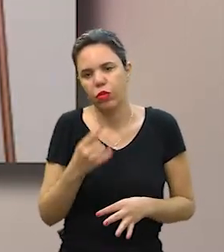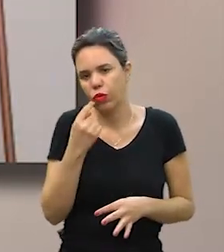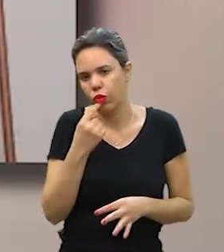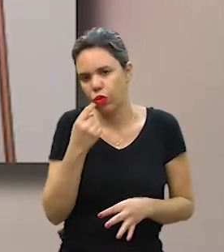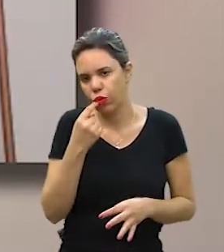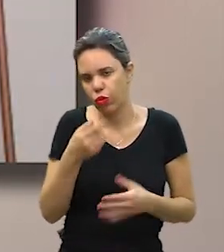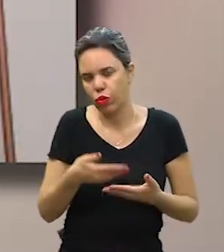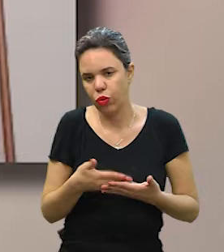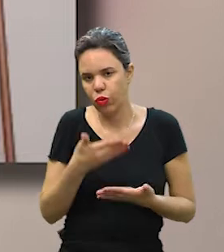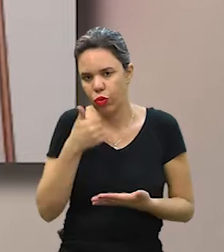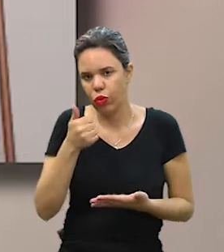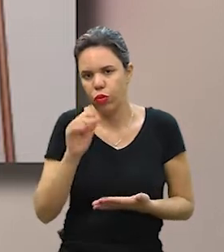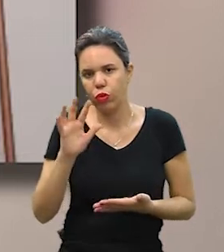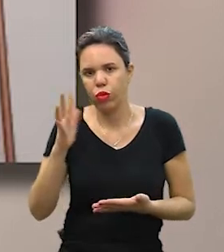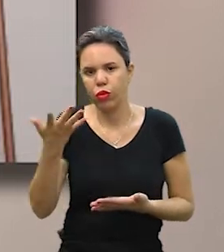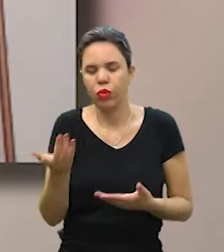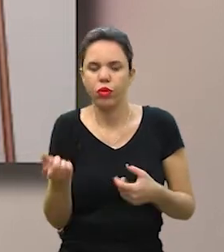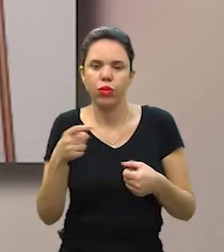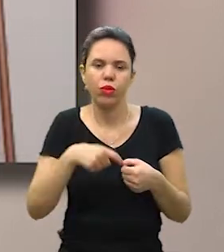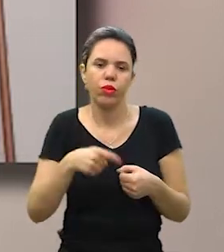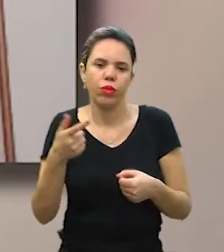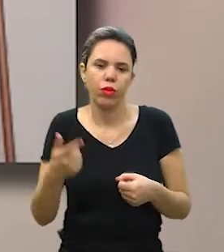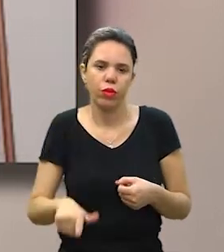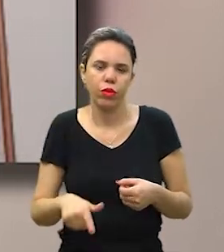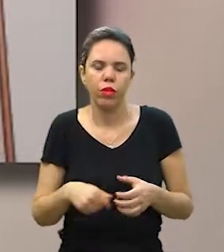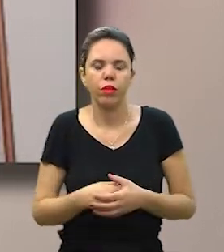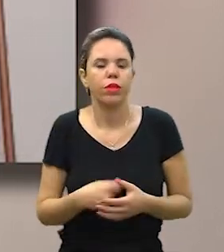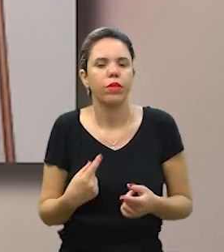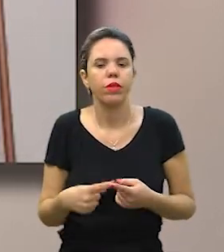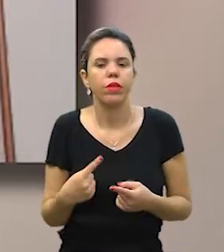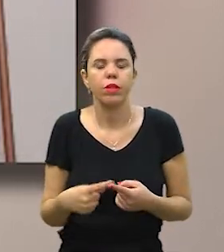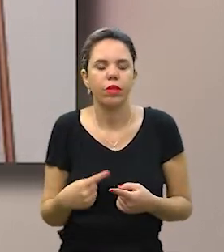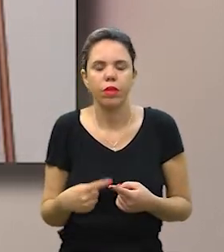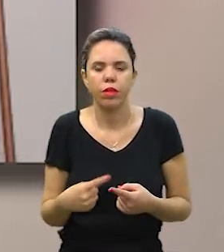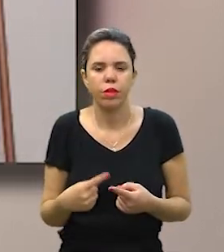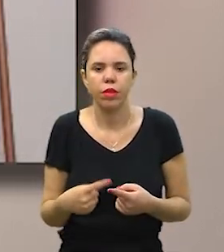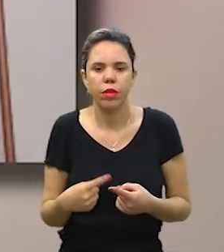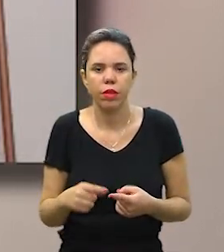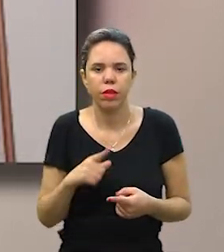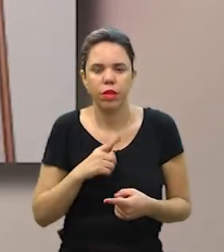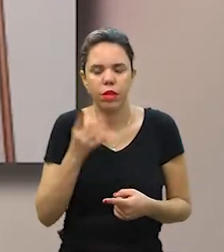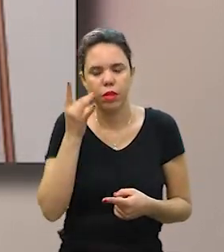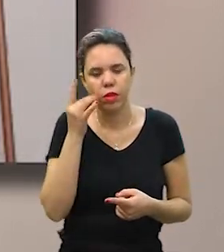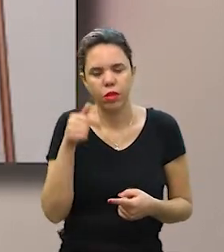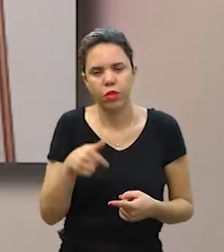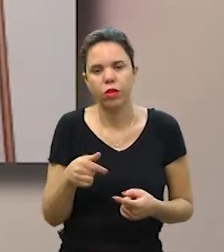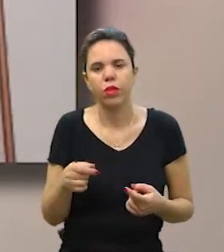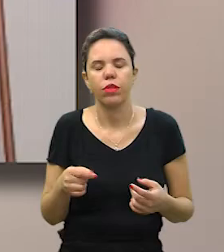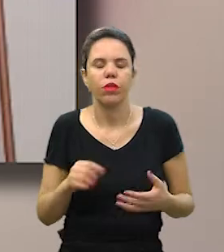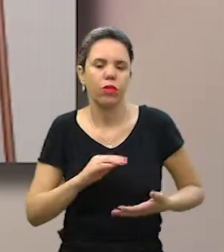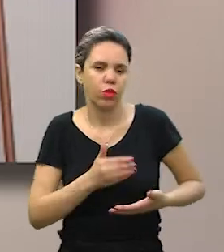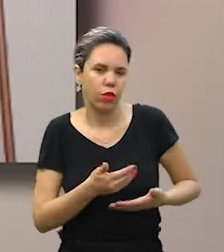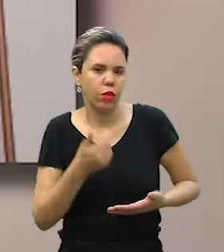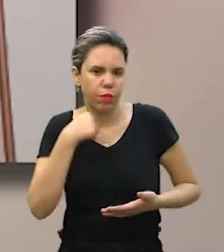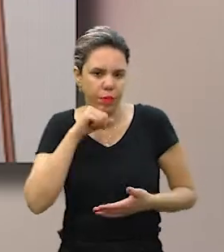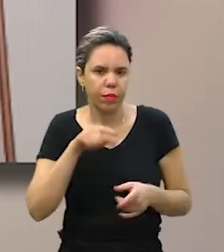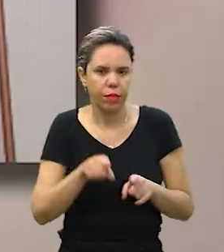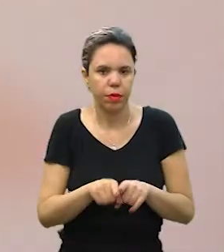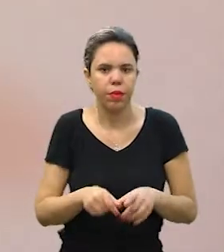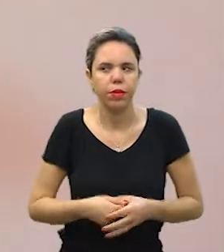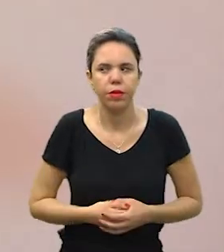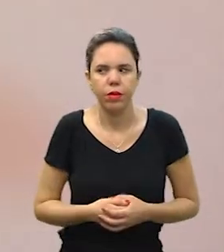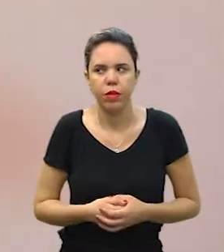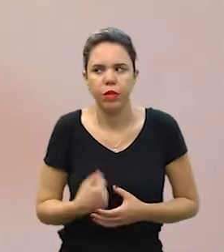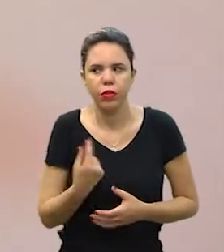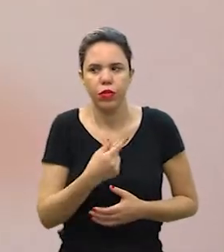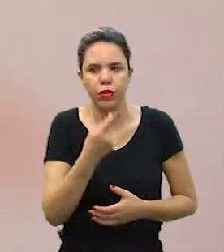boquinha do bebê e melhora, de repente volta de novo, porque tem a presença desse fungo no seio materno também.